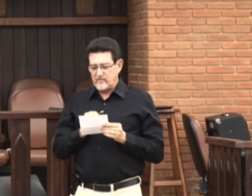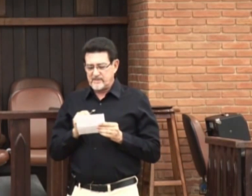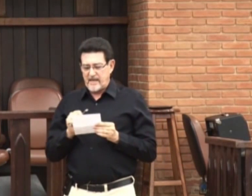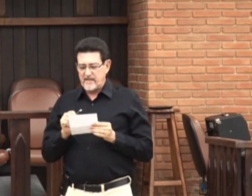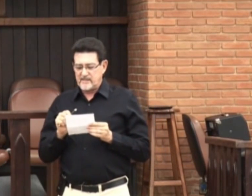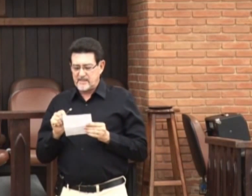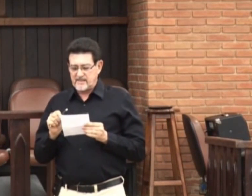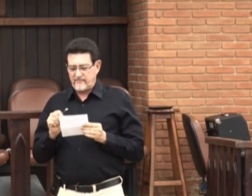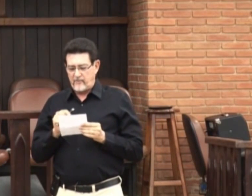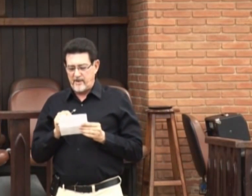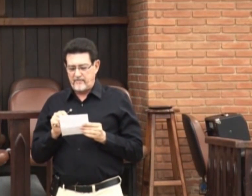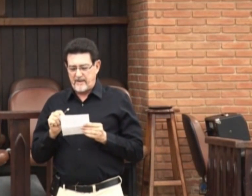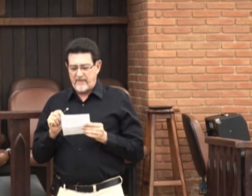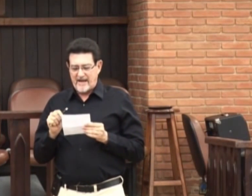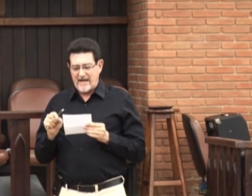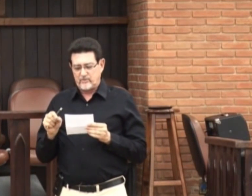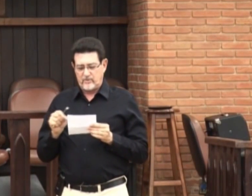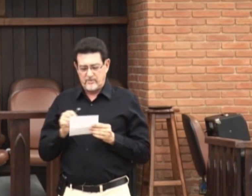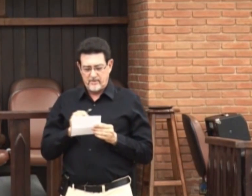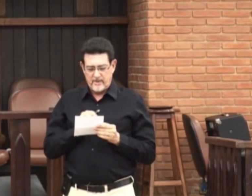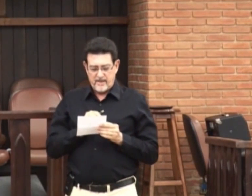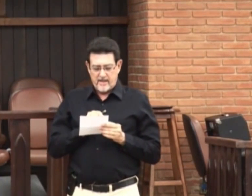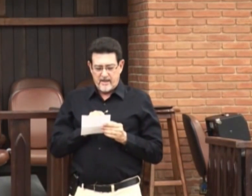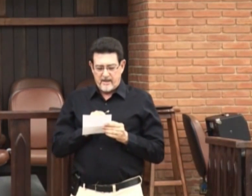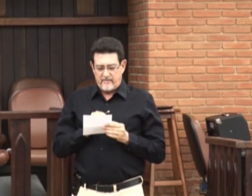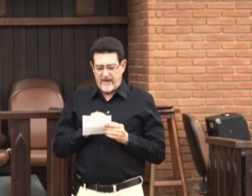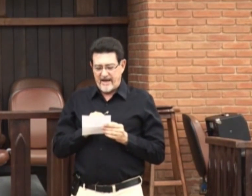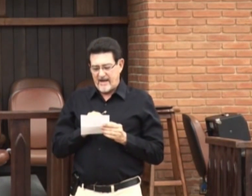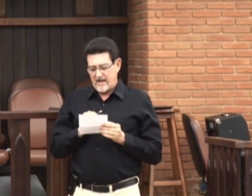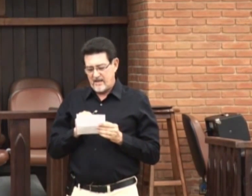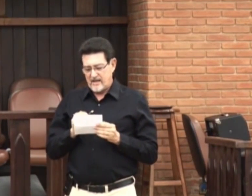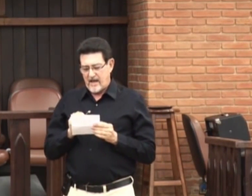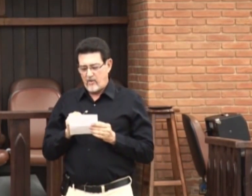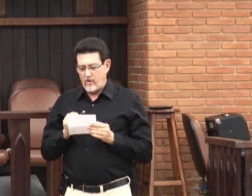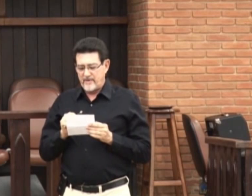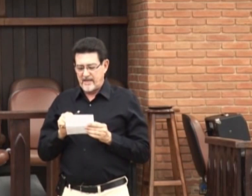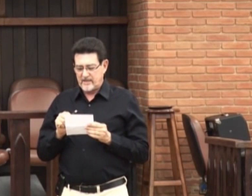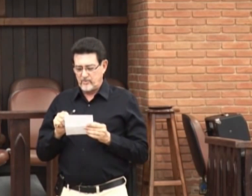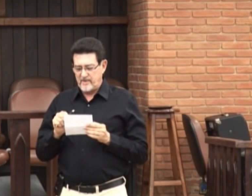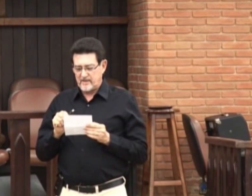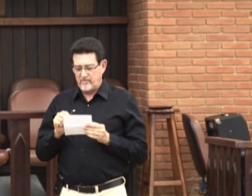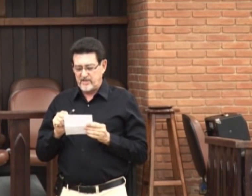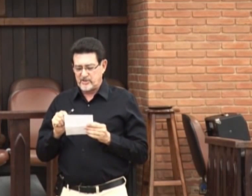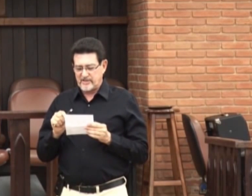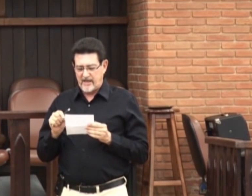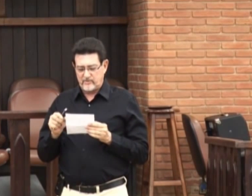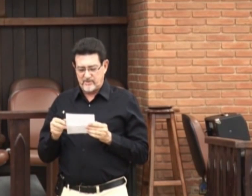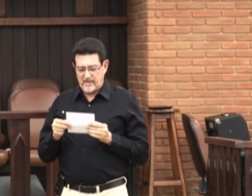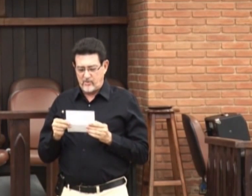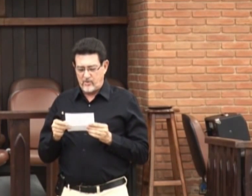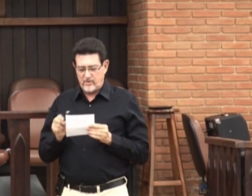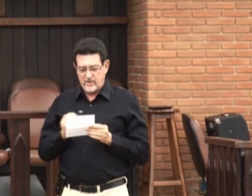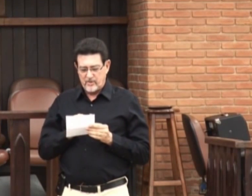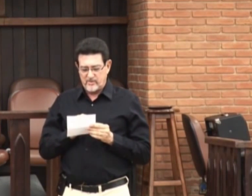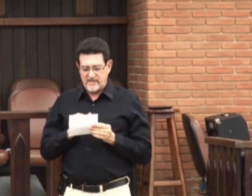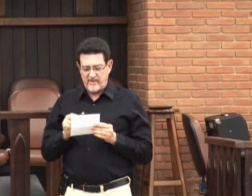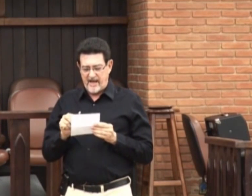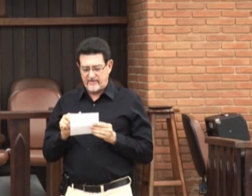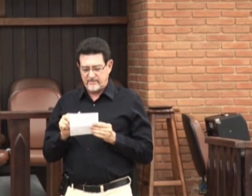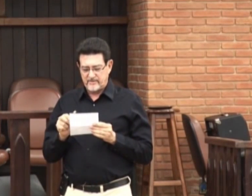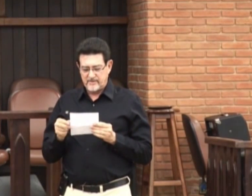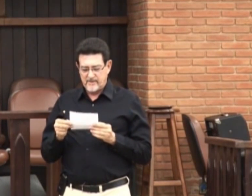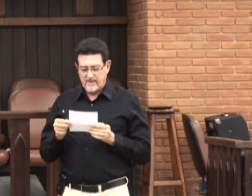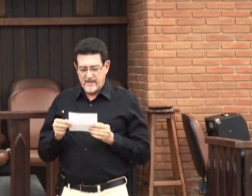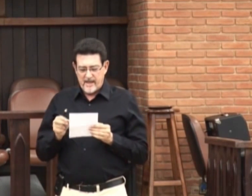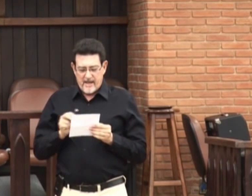sei que vocês foi preparado para a obra do ministério do Senhor nos